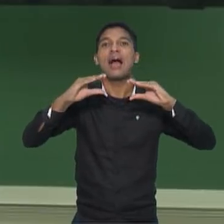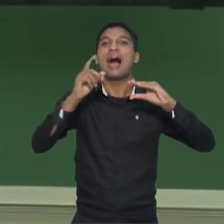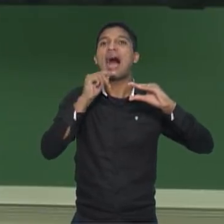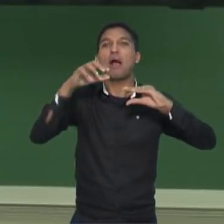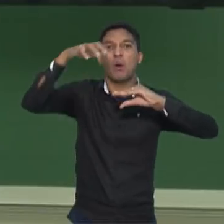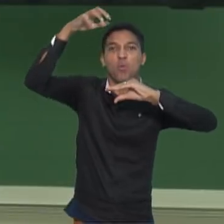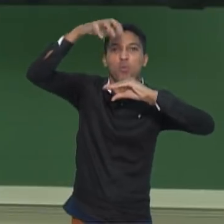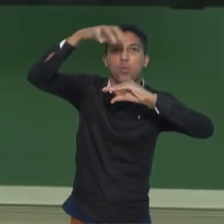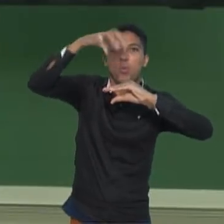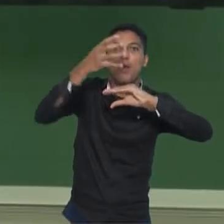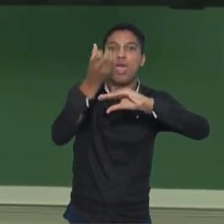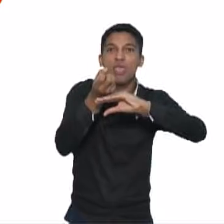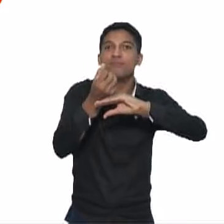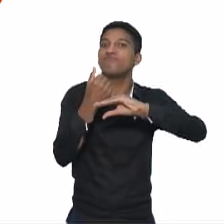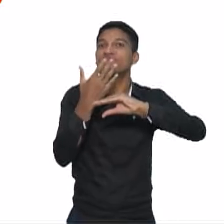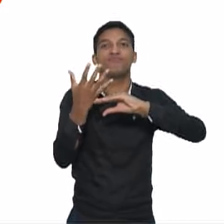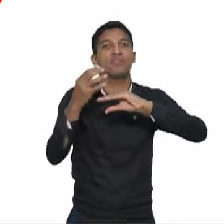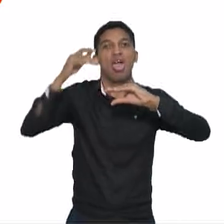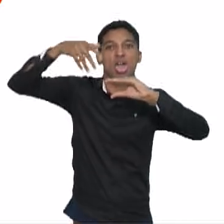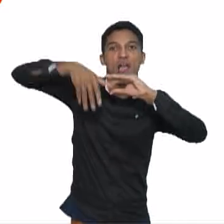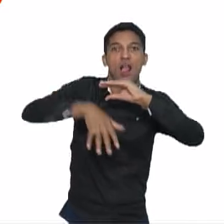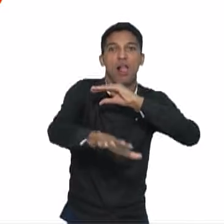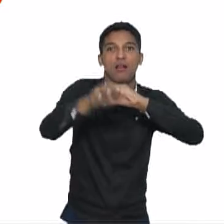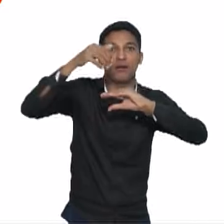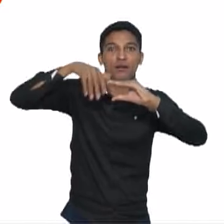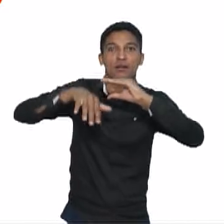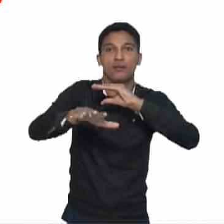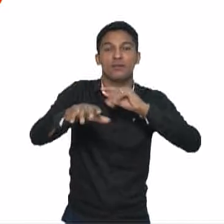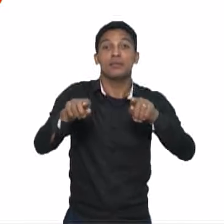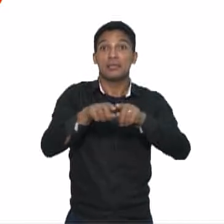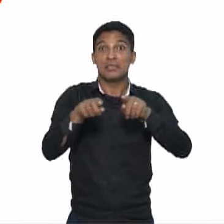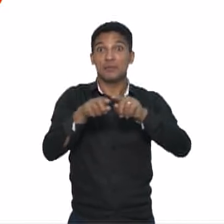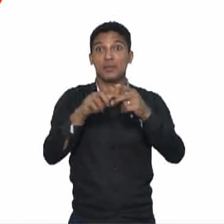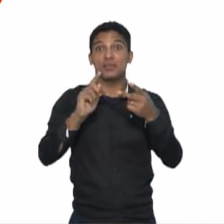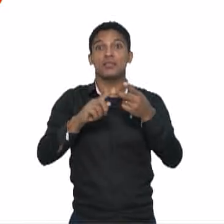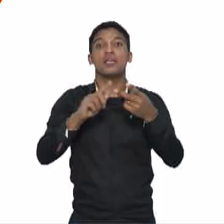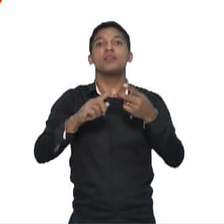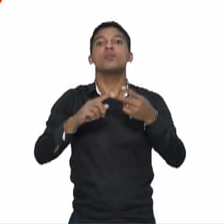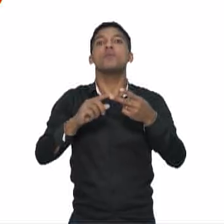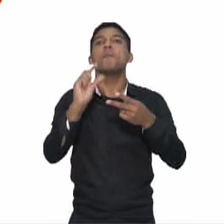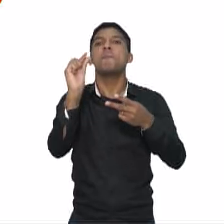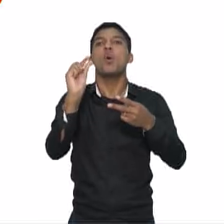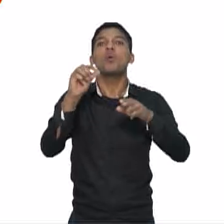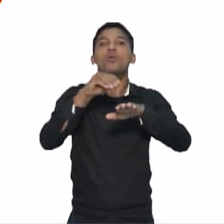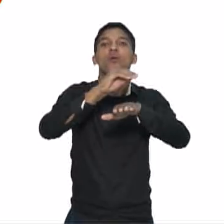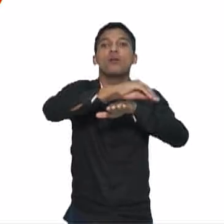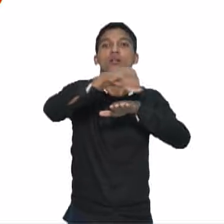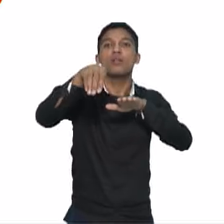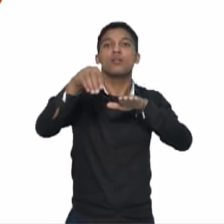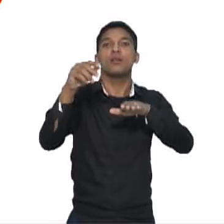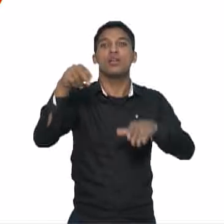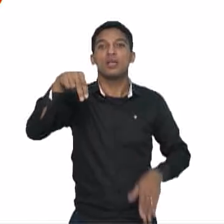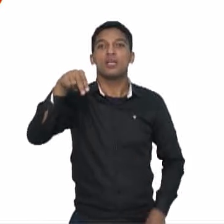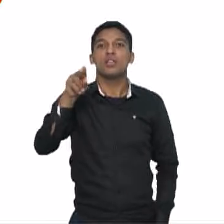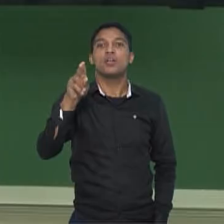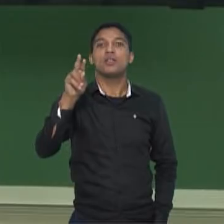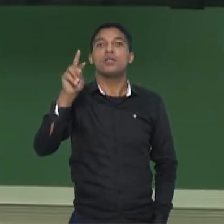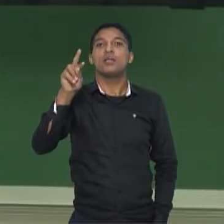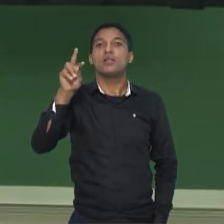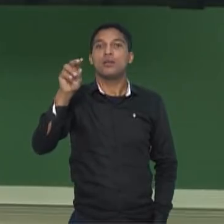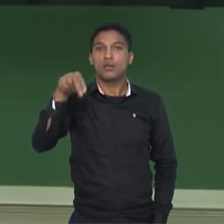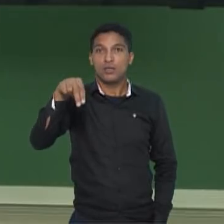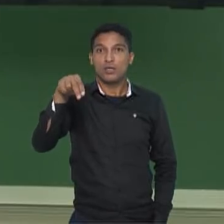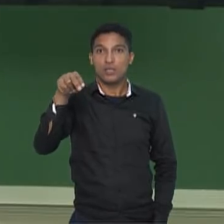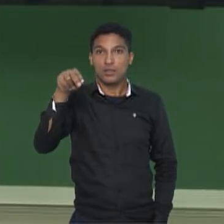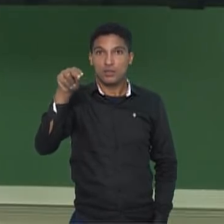poucos nutrientes, além de possuir pedregulhos que dificultam o crescimento da planta. Os pedregulhos